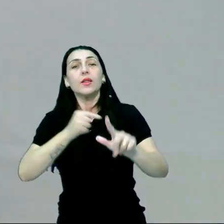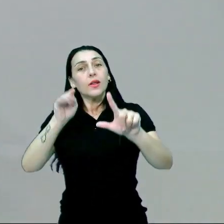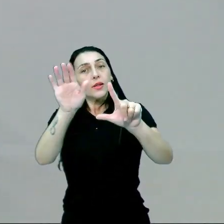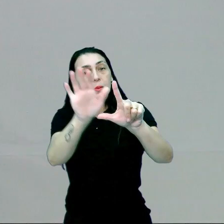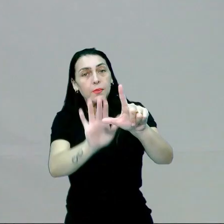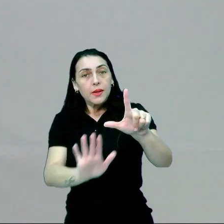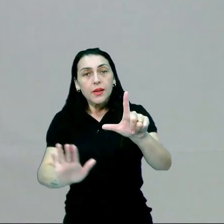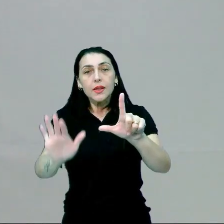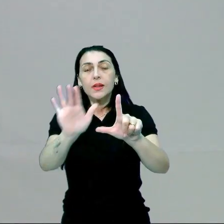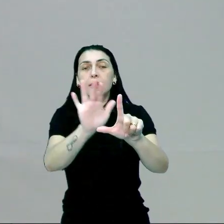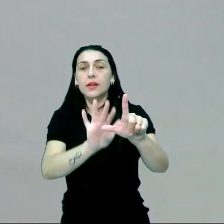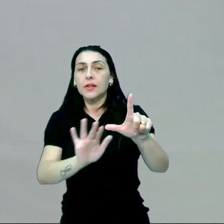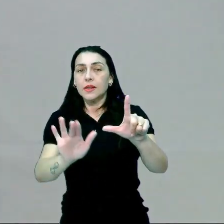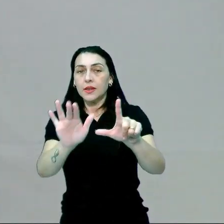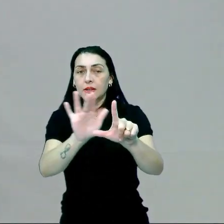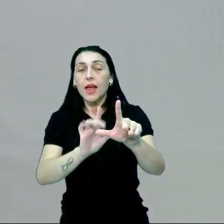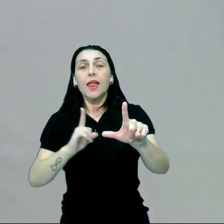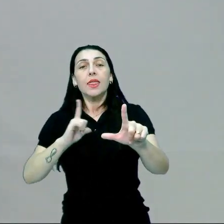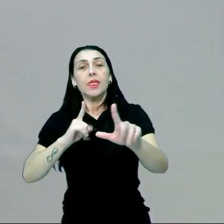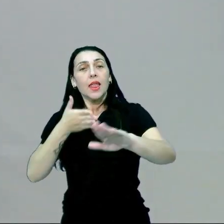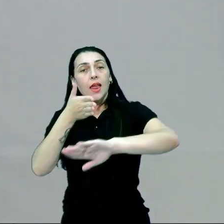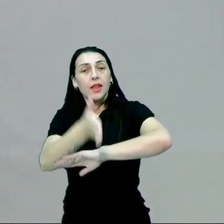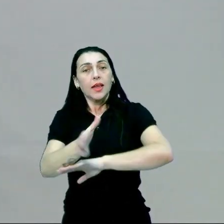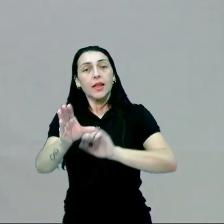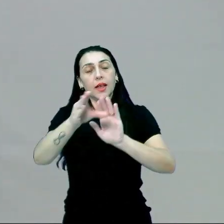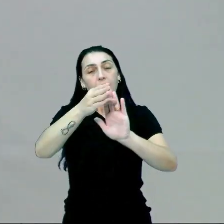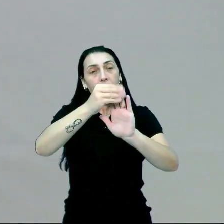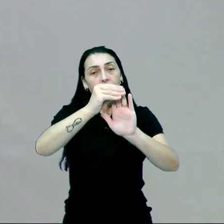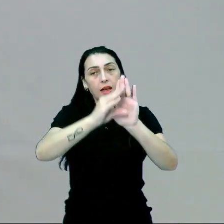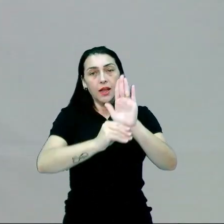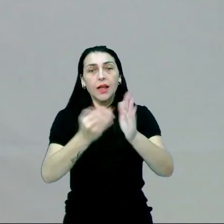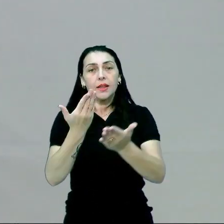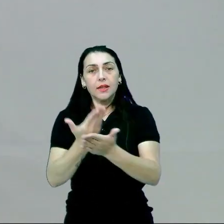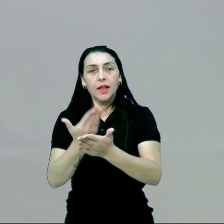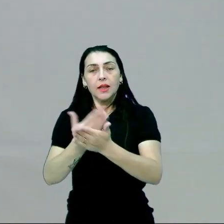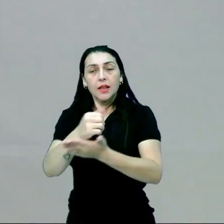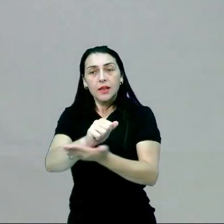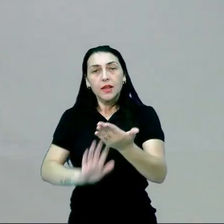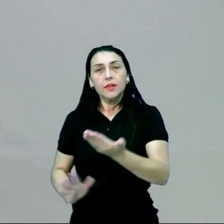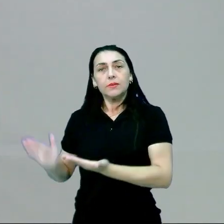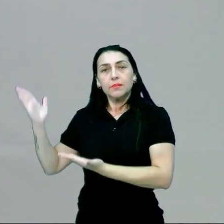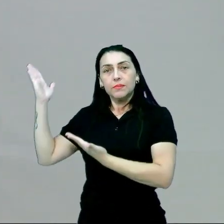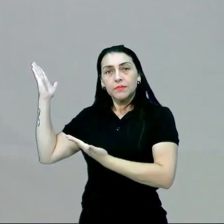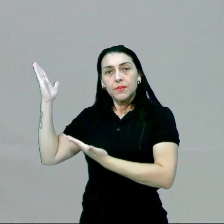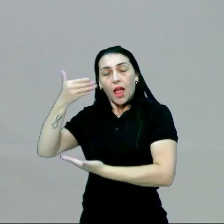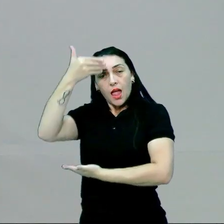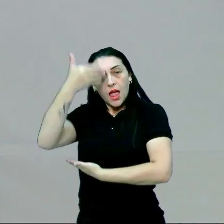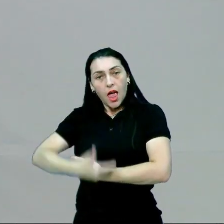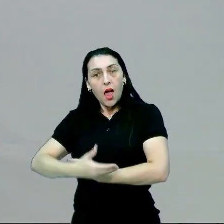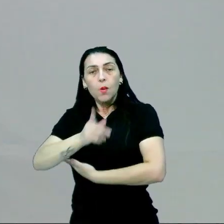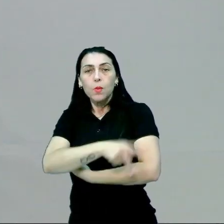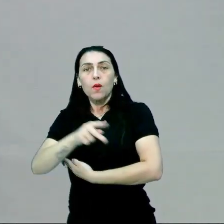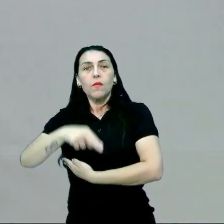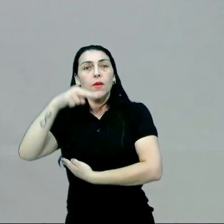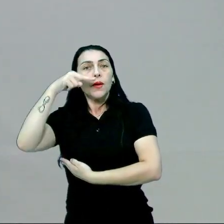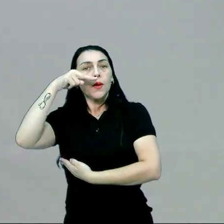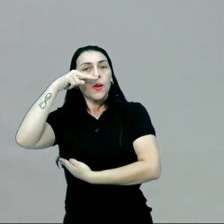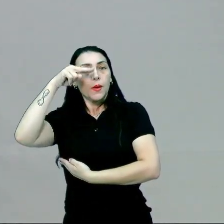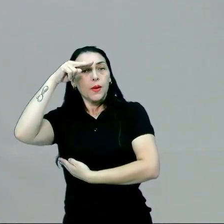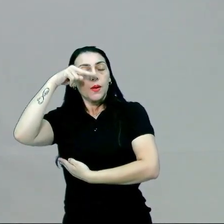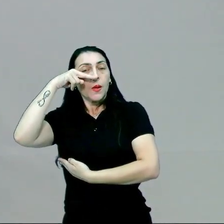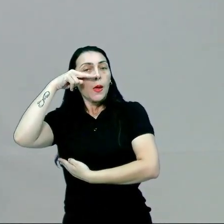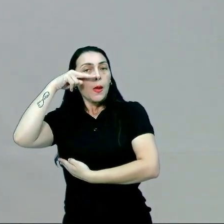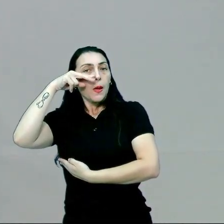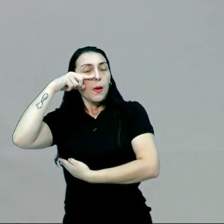plataforma para ter acesso aos conteúdos, às aulas e às atividades. Eu sou o professor Isaías, que hoje eu